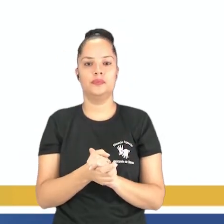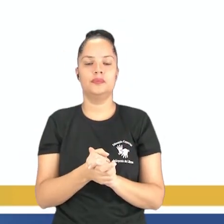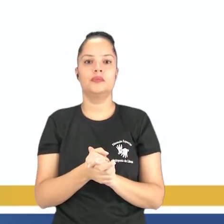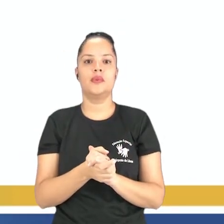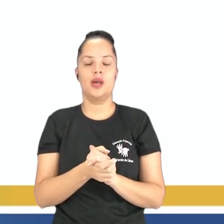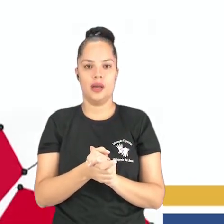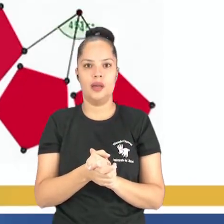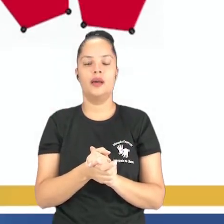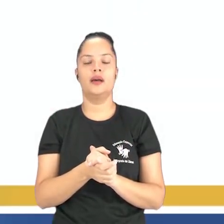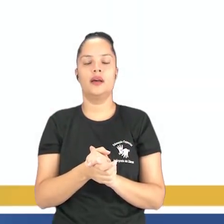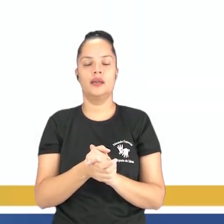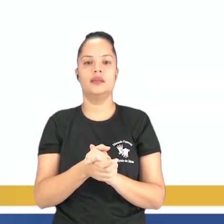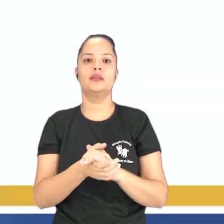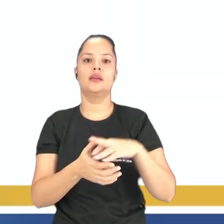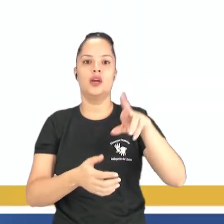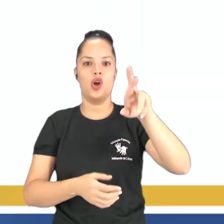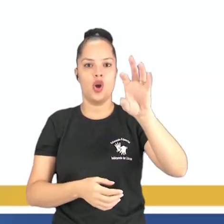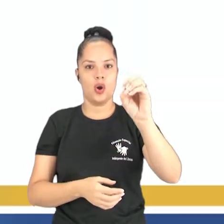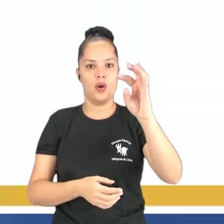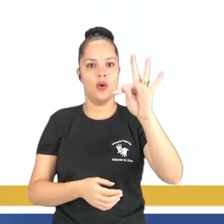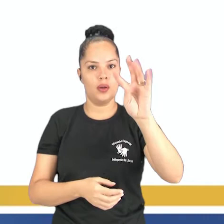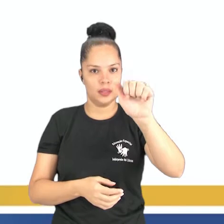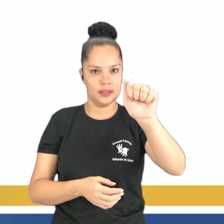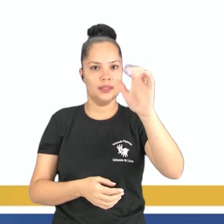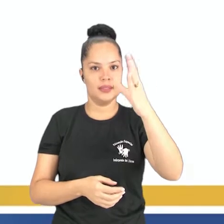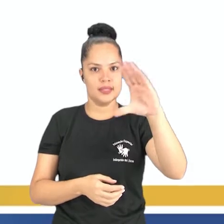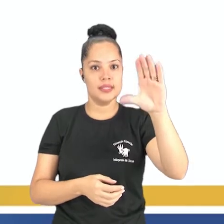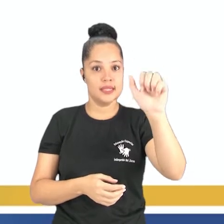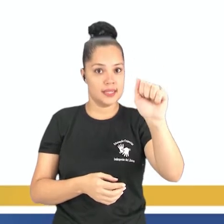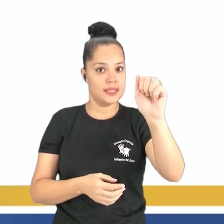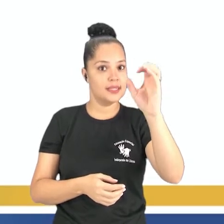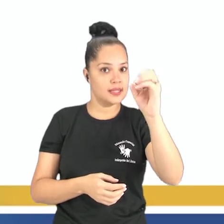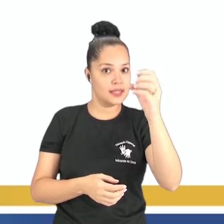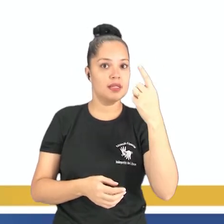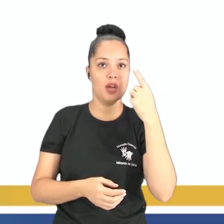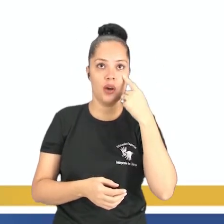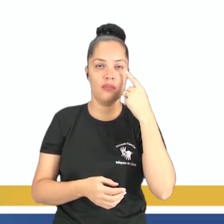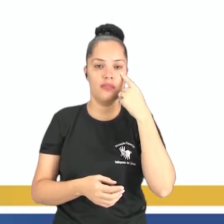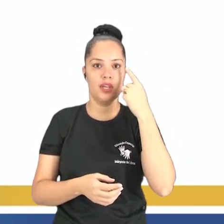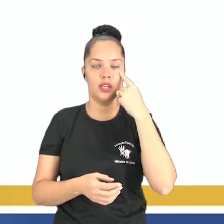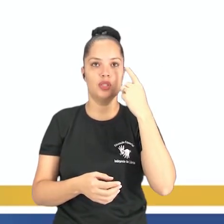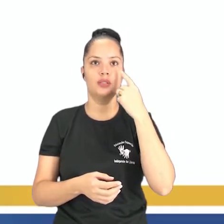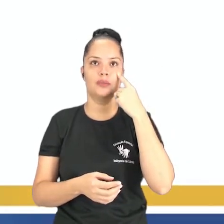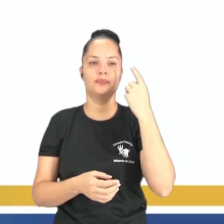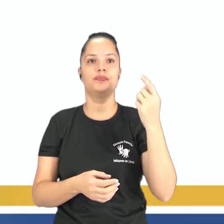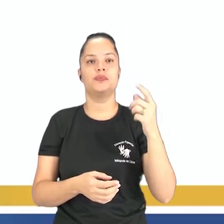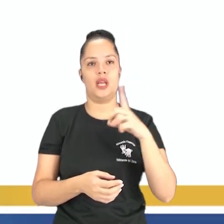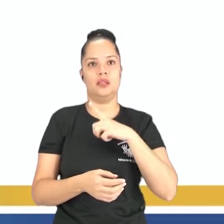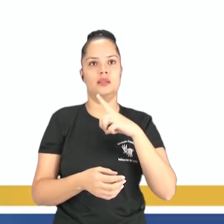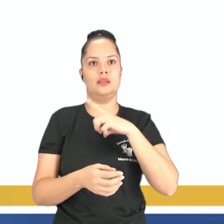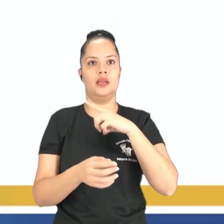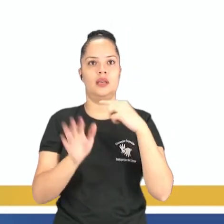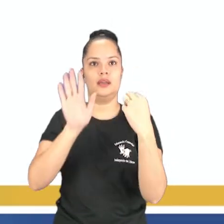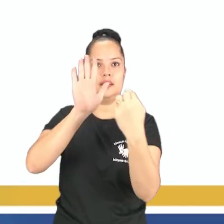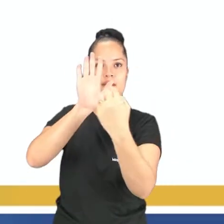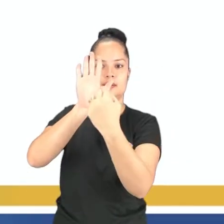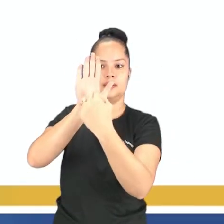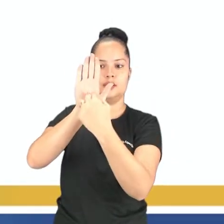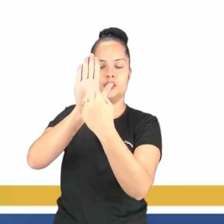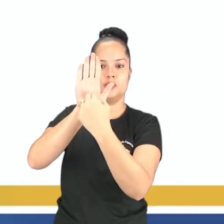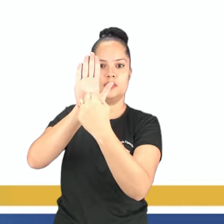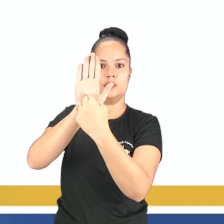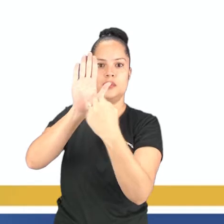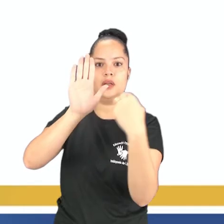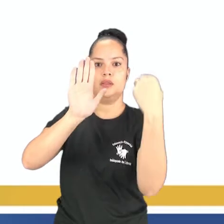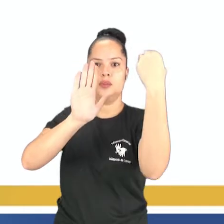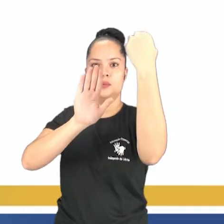Então, a rotação ou simetria radial, aí nós podemos observar que numa rotação, um segmento de reta ele é transformado